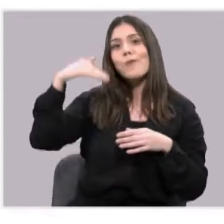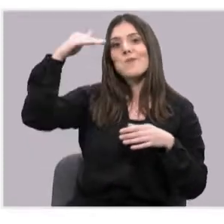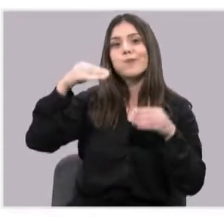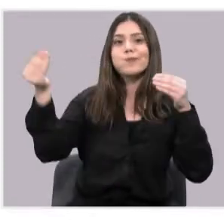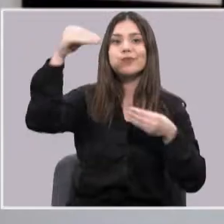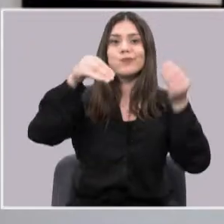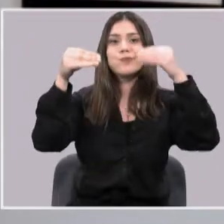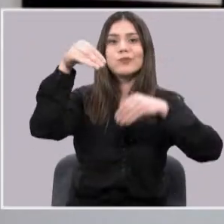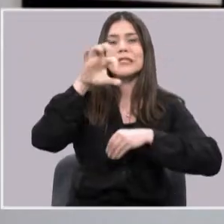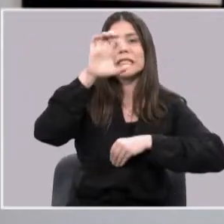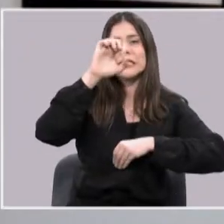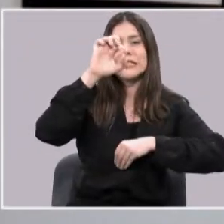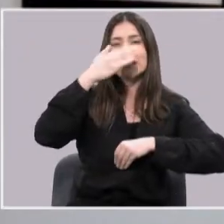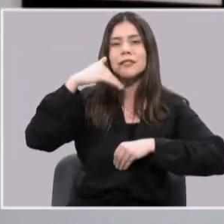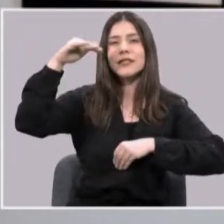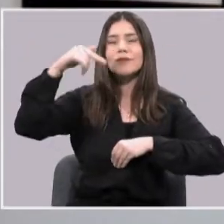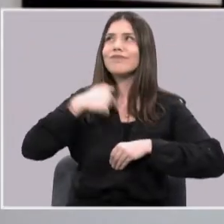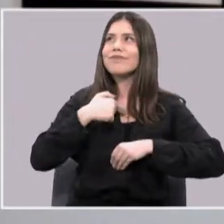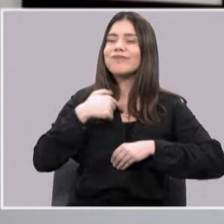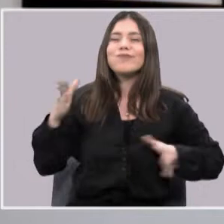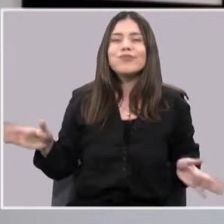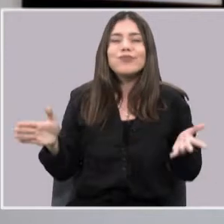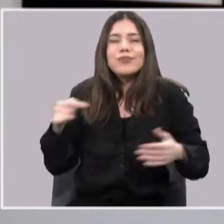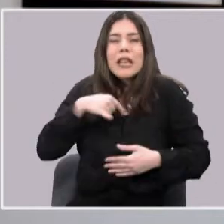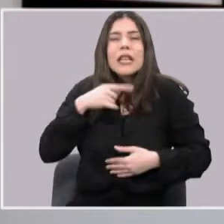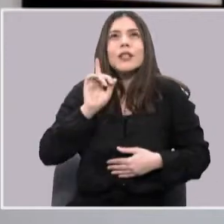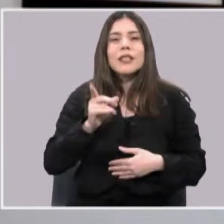filiei-me quando tinha 18 anos. O que me motivou foi